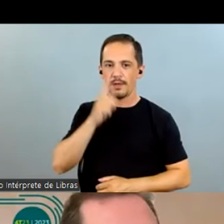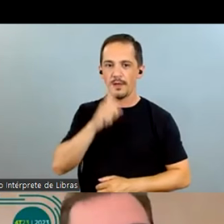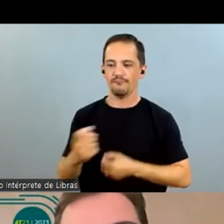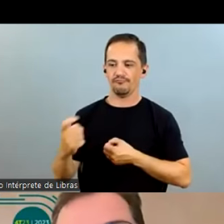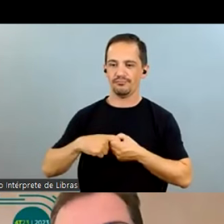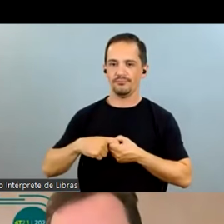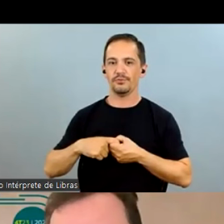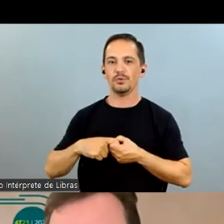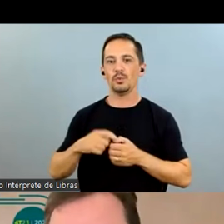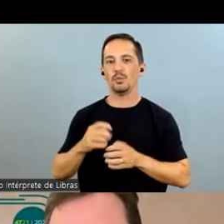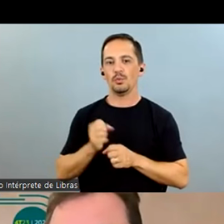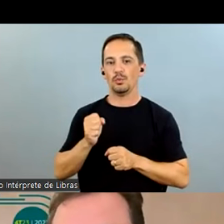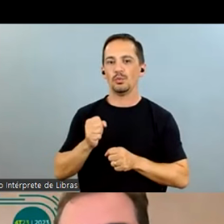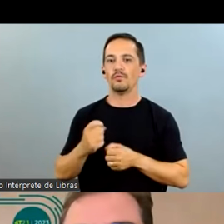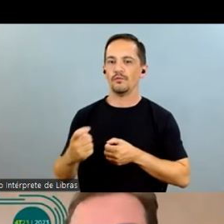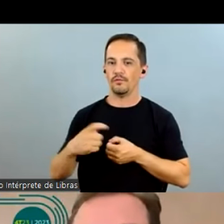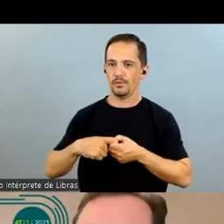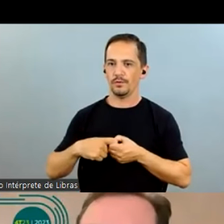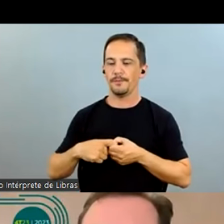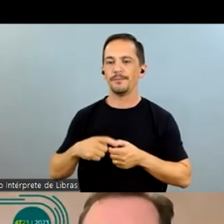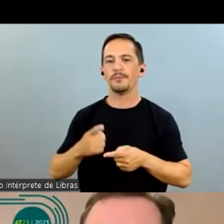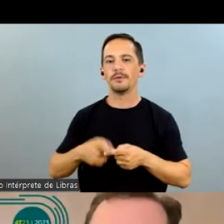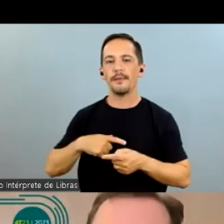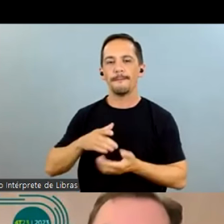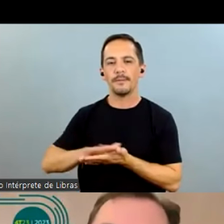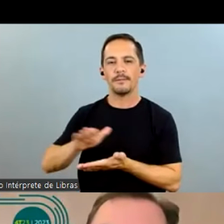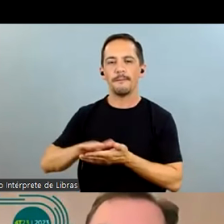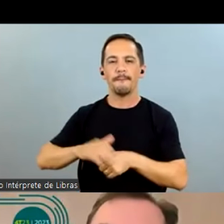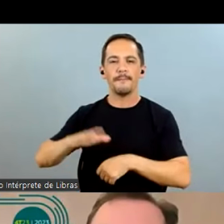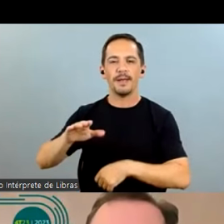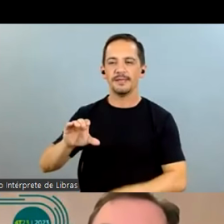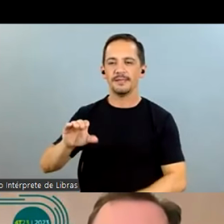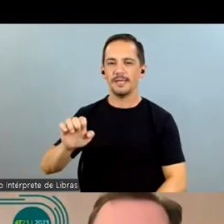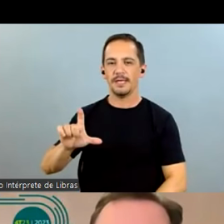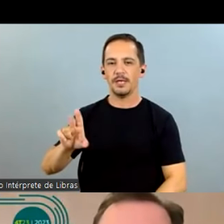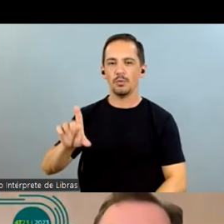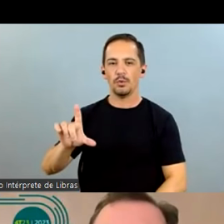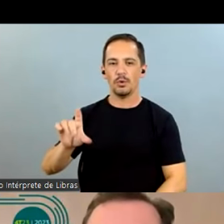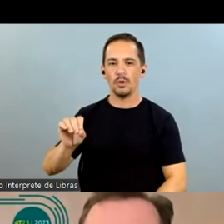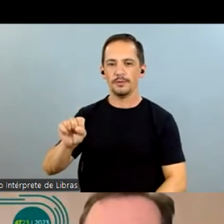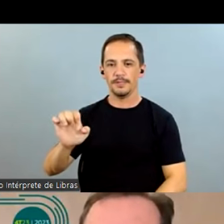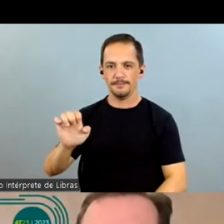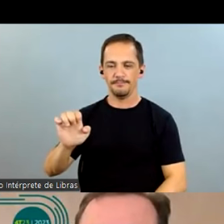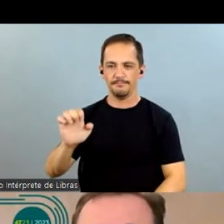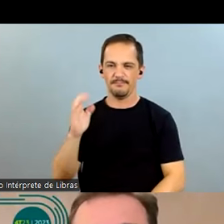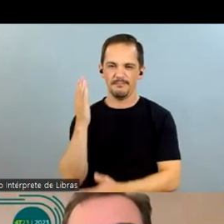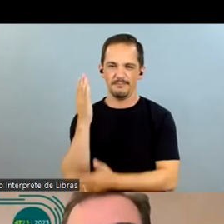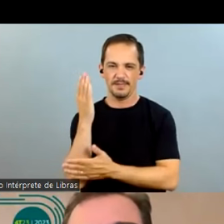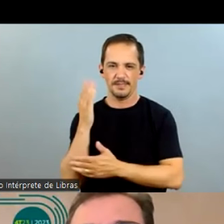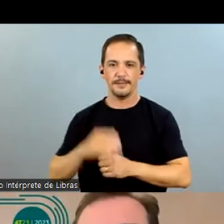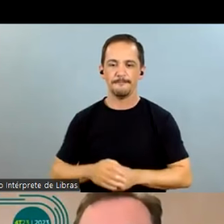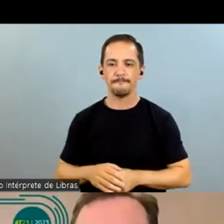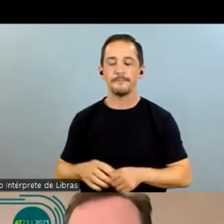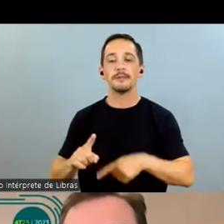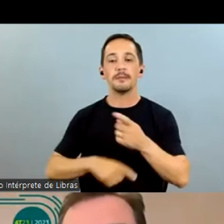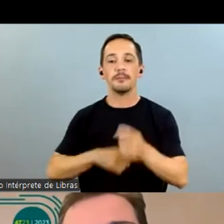uma maior produção de celulose o mercado estando um pouco melhor a gente começa a capturar o retorno no mix de papéis e